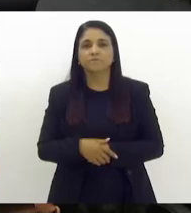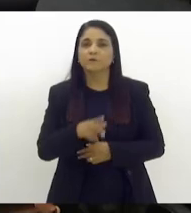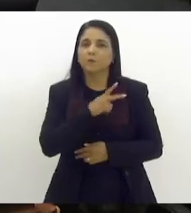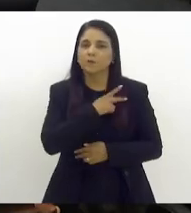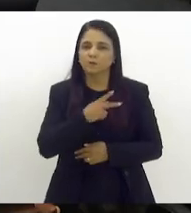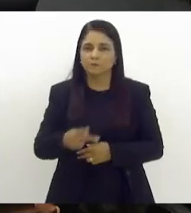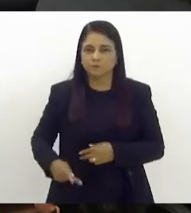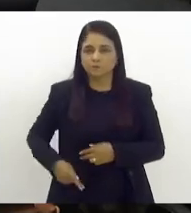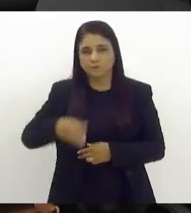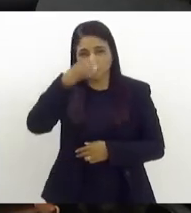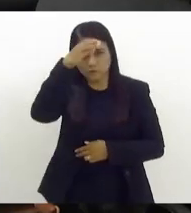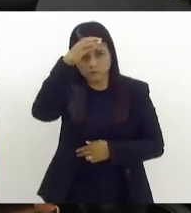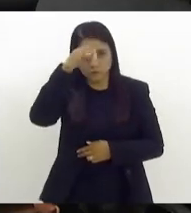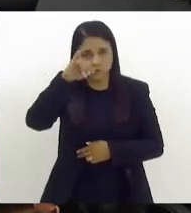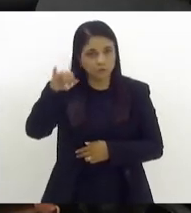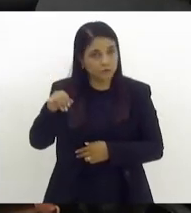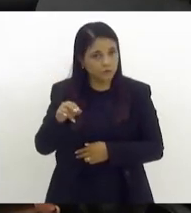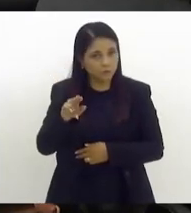Presidenta Tia Ju,